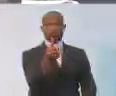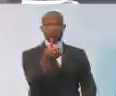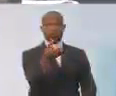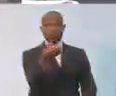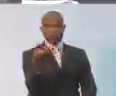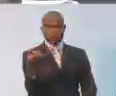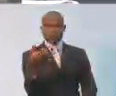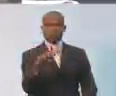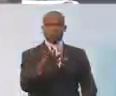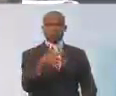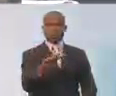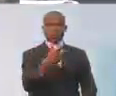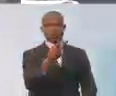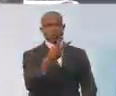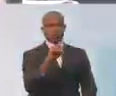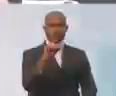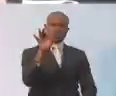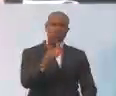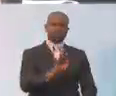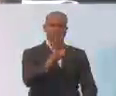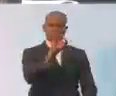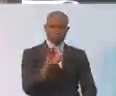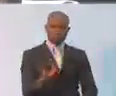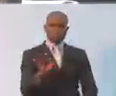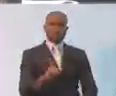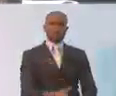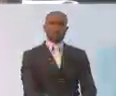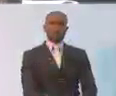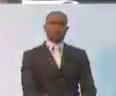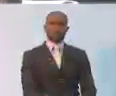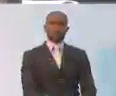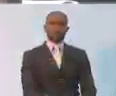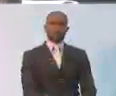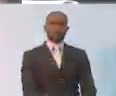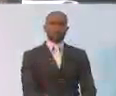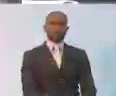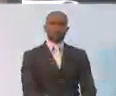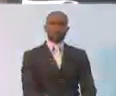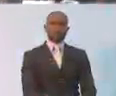15.401.600, deu um torno de 20%, isso deixou